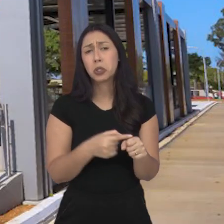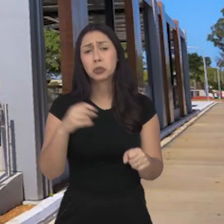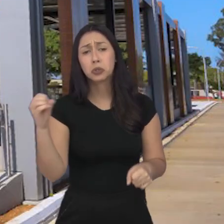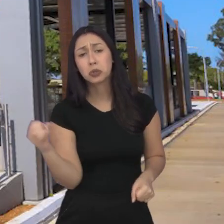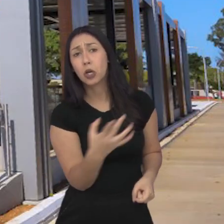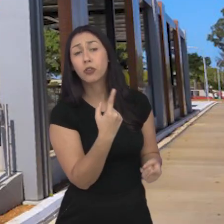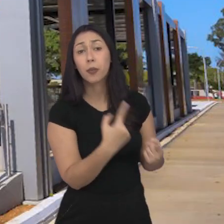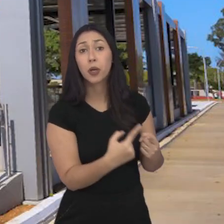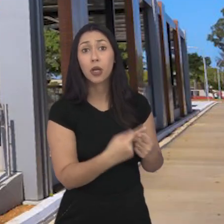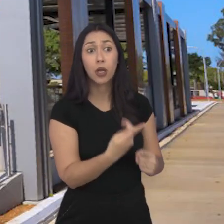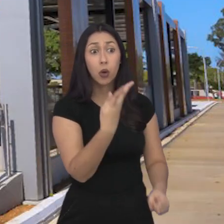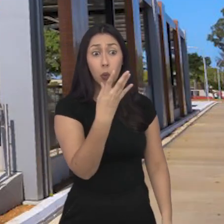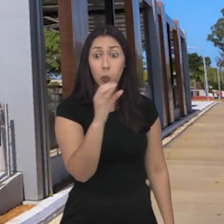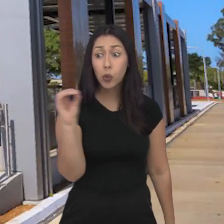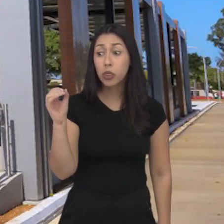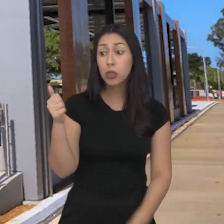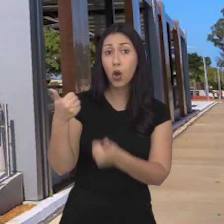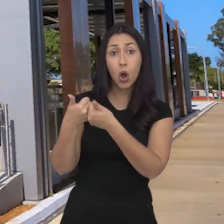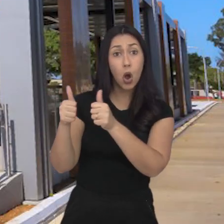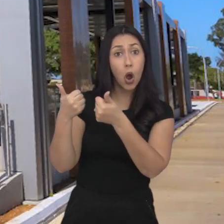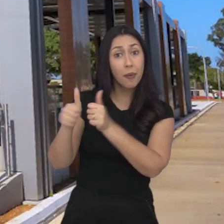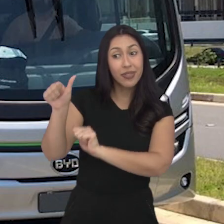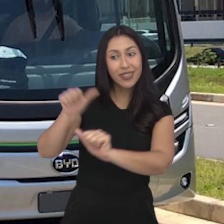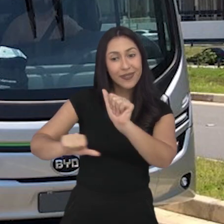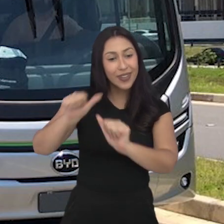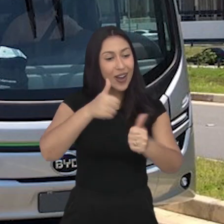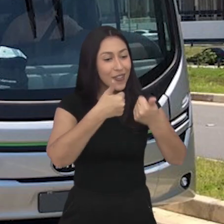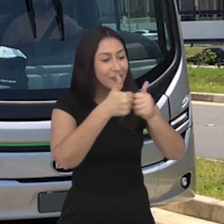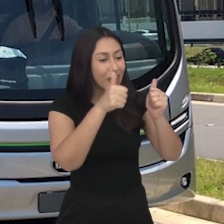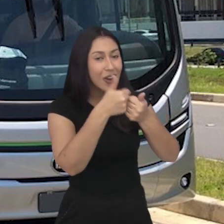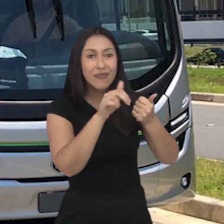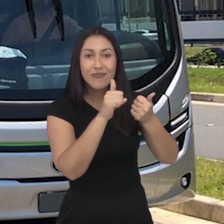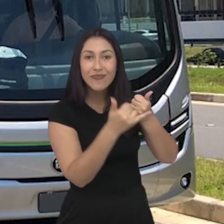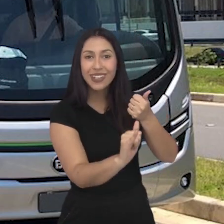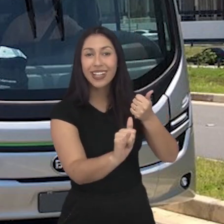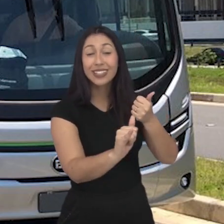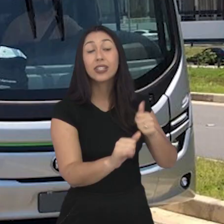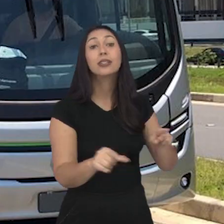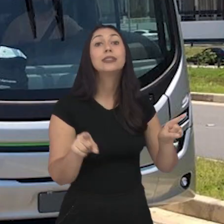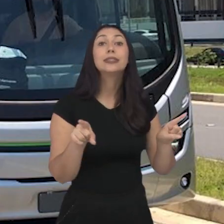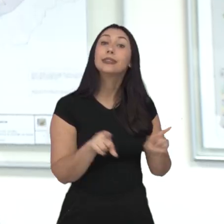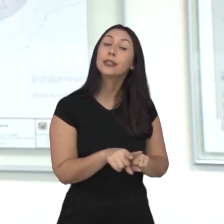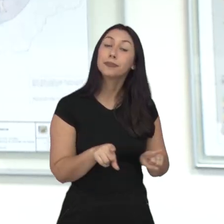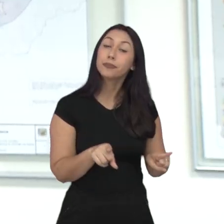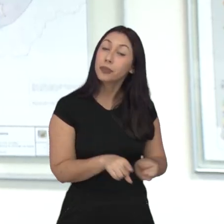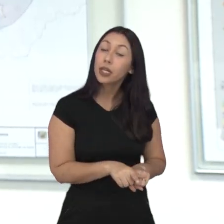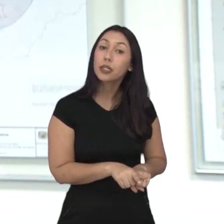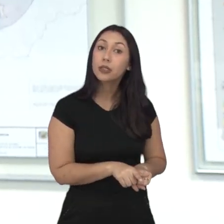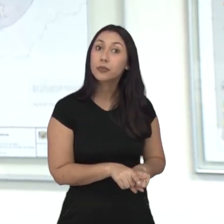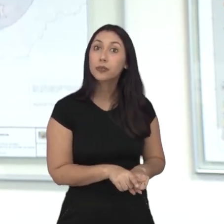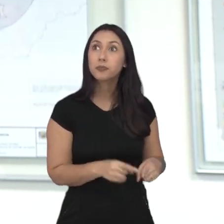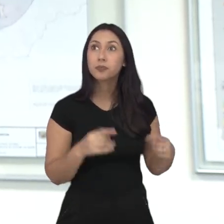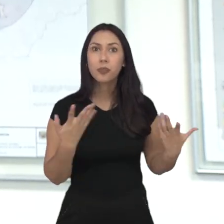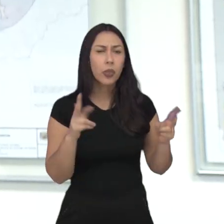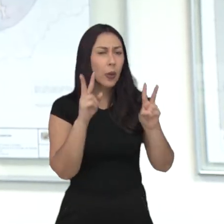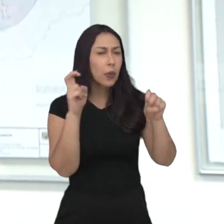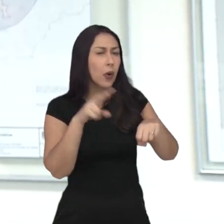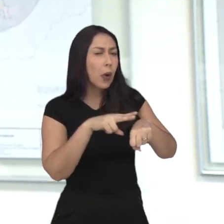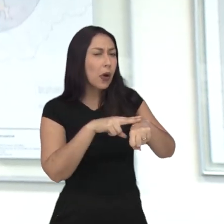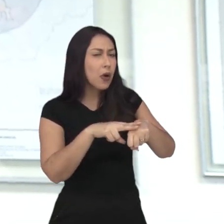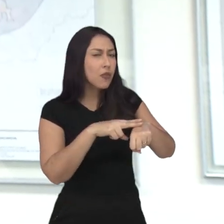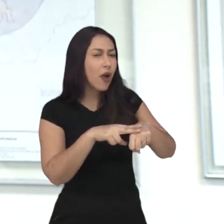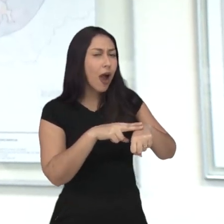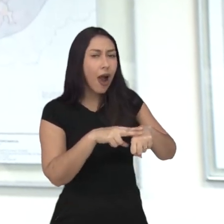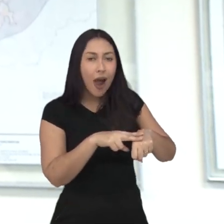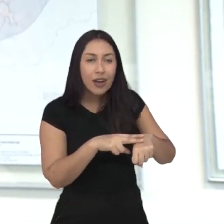ao converter 400 ônibus em ônibus elétricos, igual à linha verde. Além disso, o componente verde da